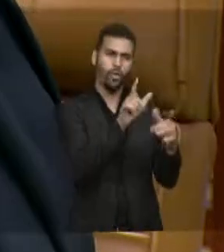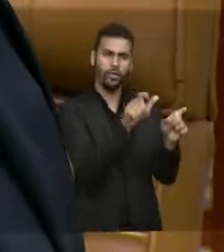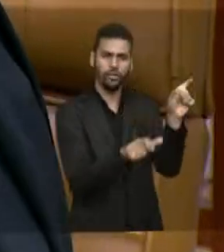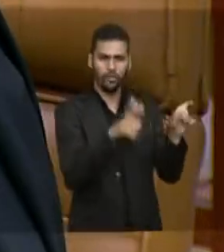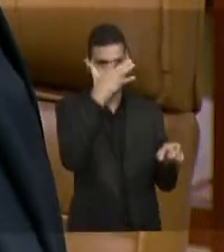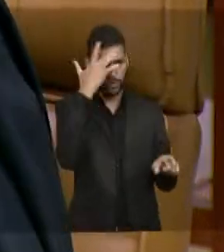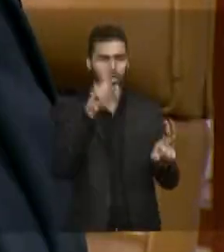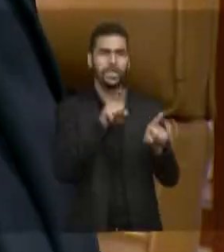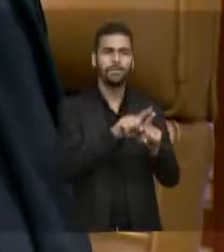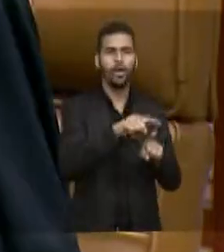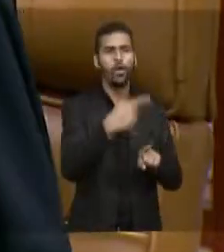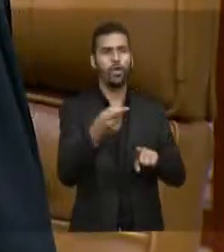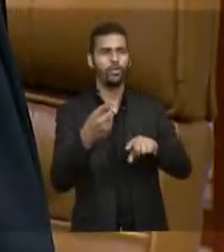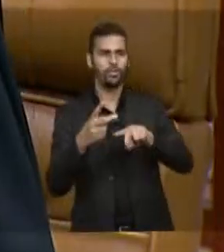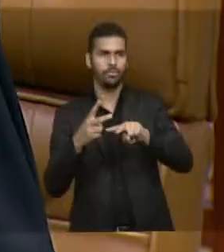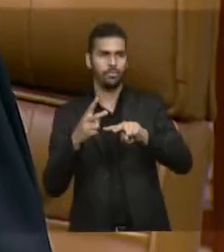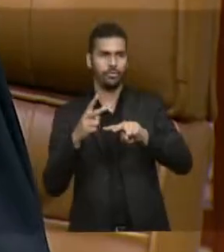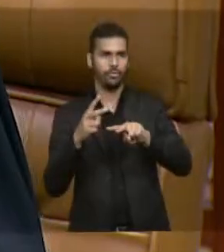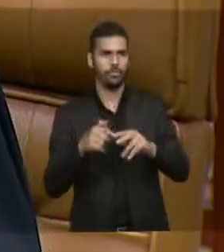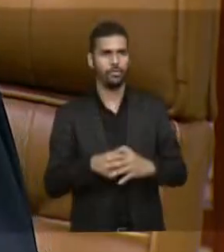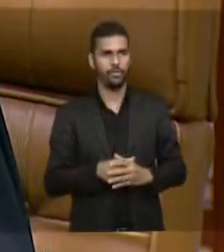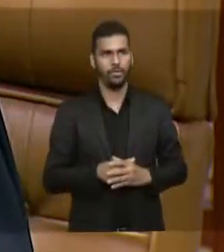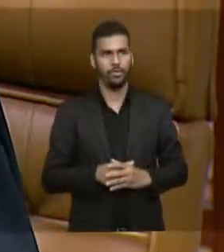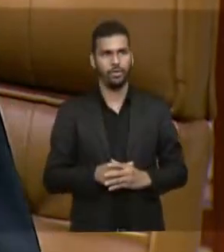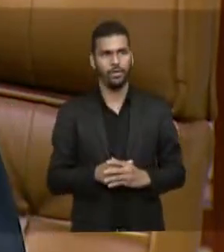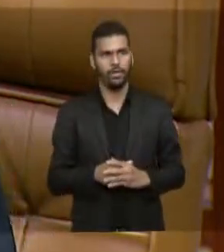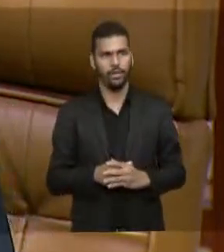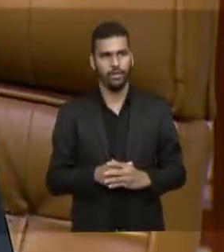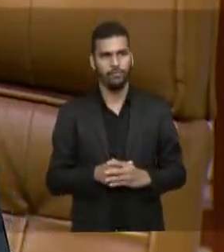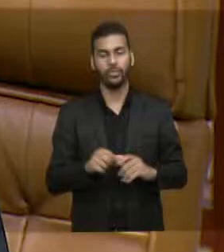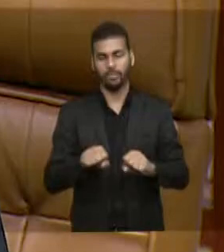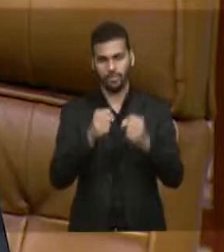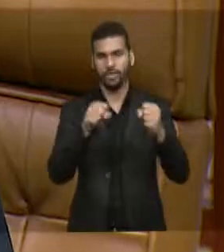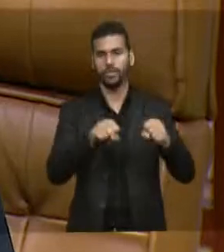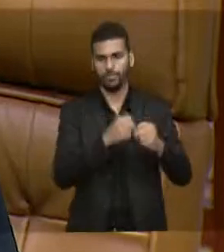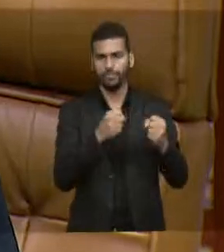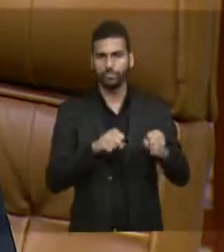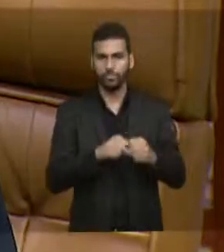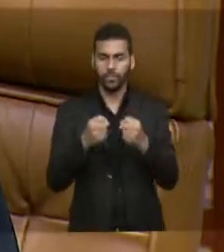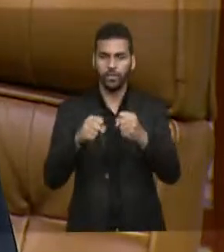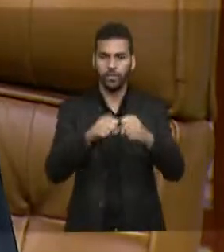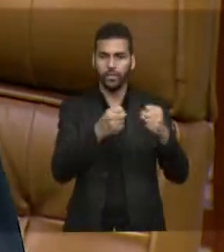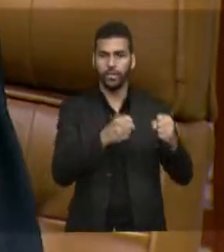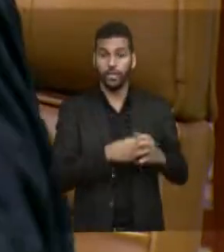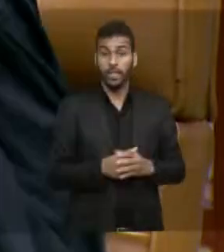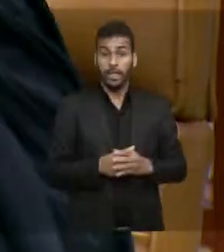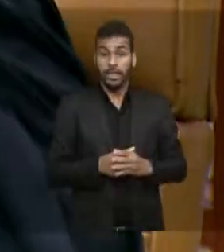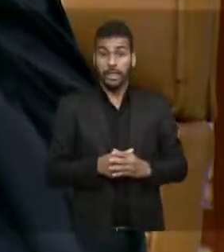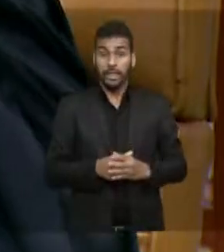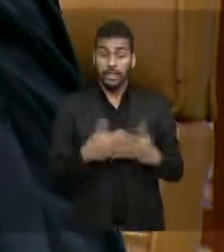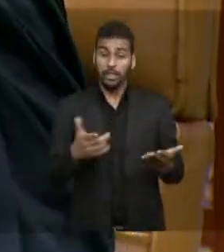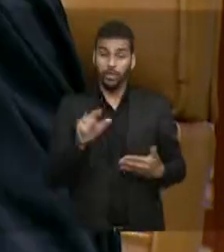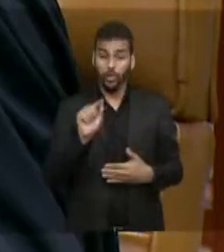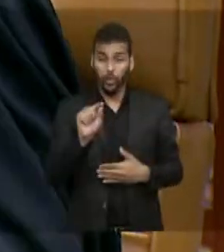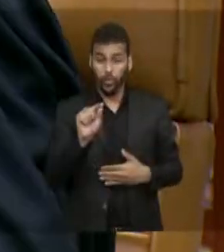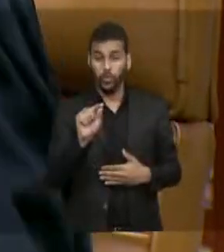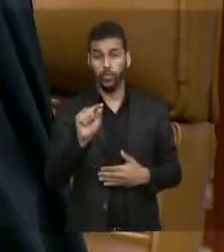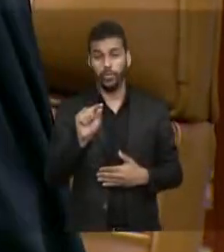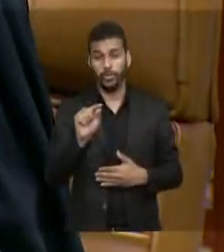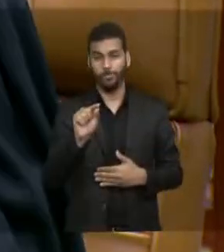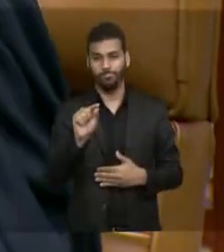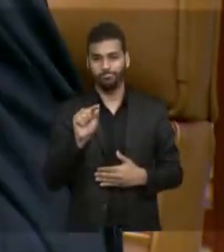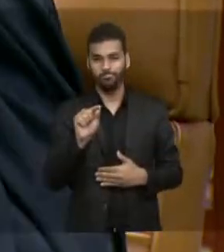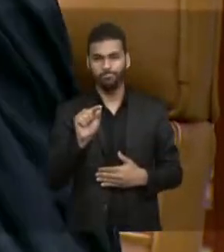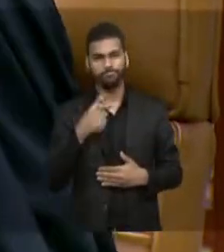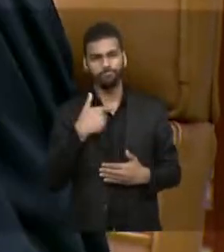é comuns e a partir disso entendeu por bem assim como é necessário é